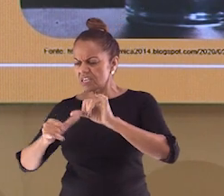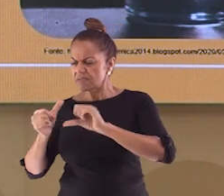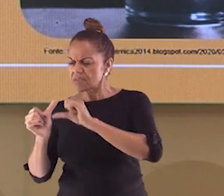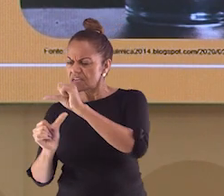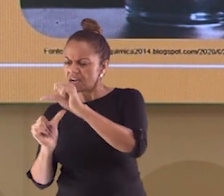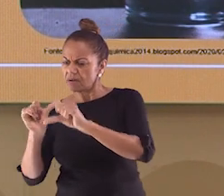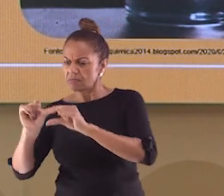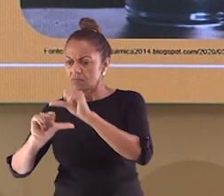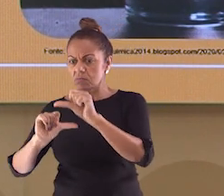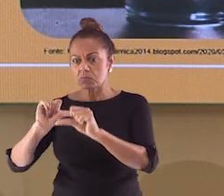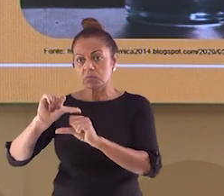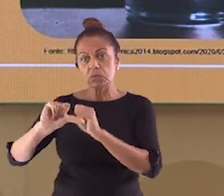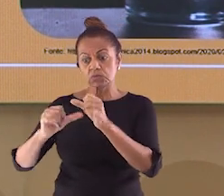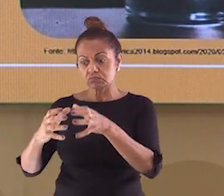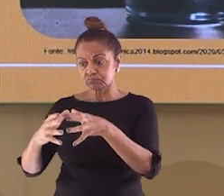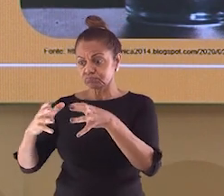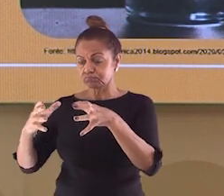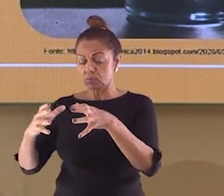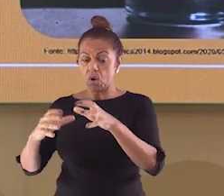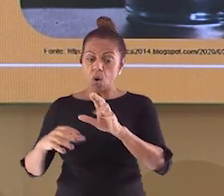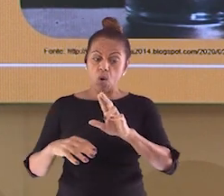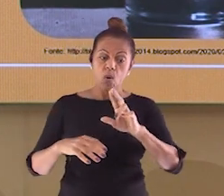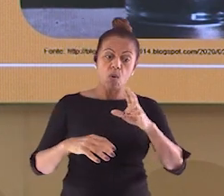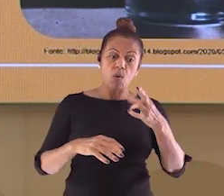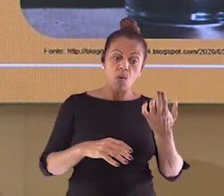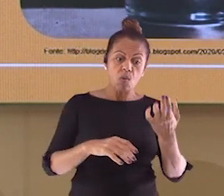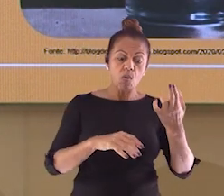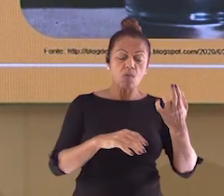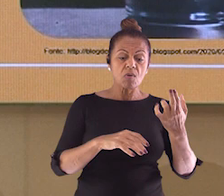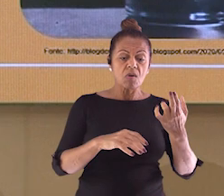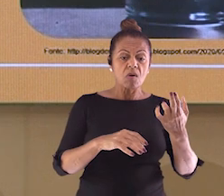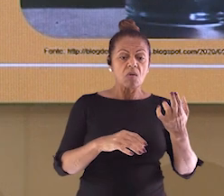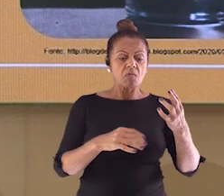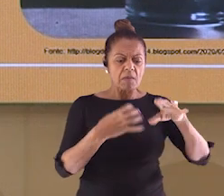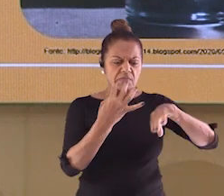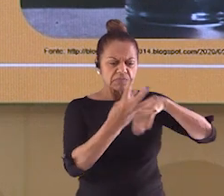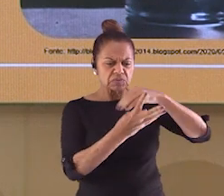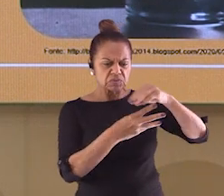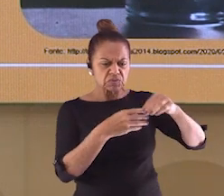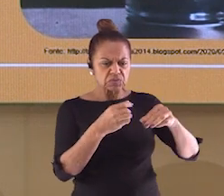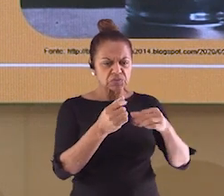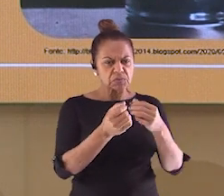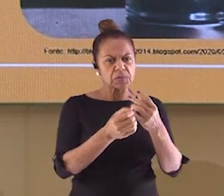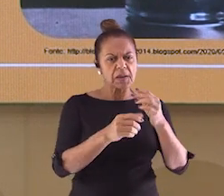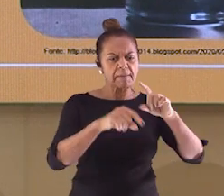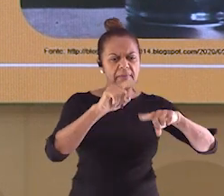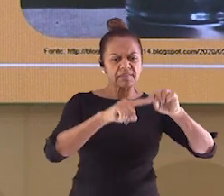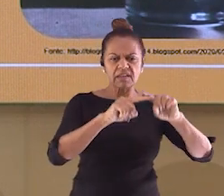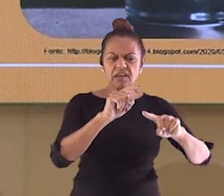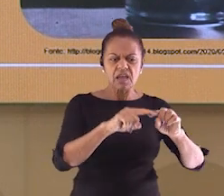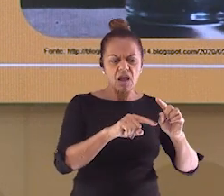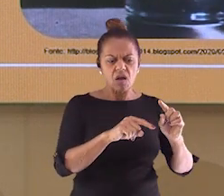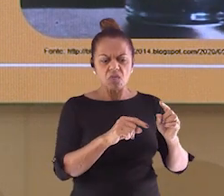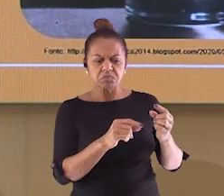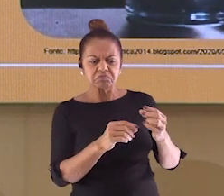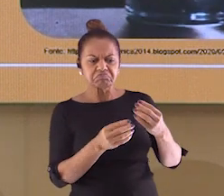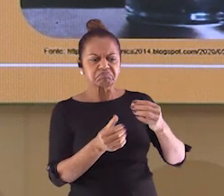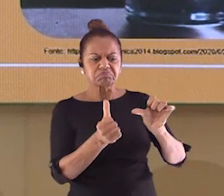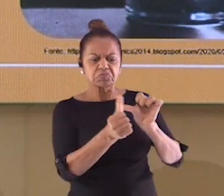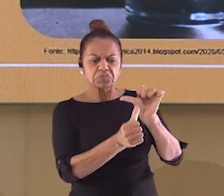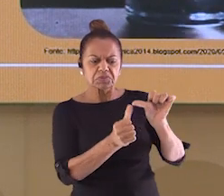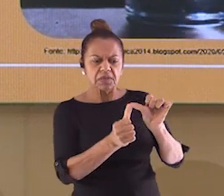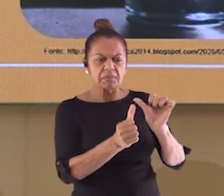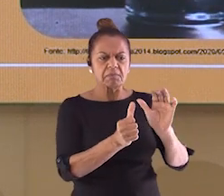tá? Então, vamos lá. Por exemplo, quando colocamos um comprimido antiácido na água